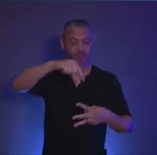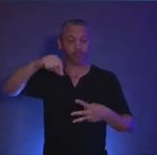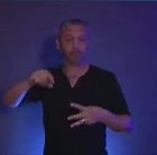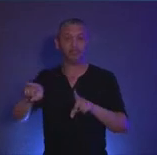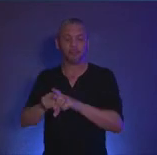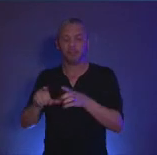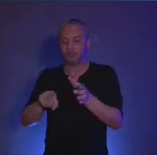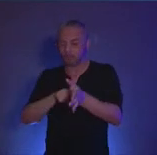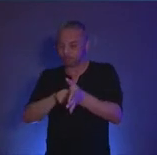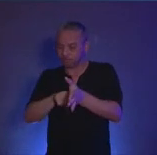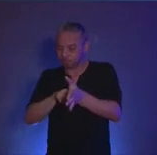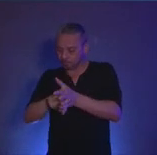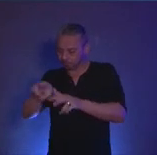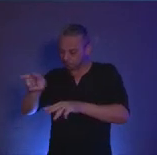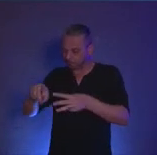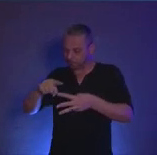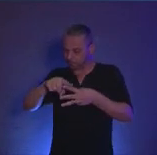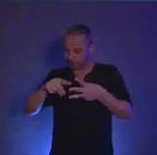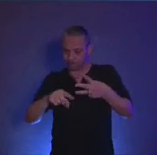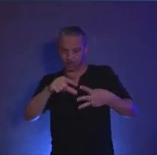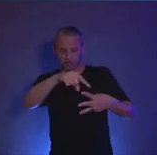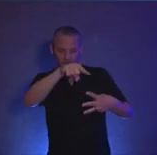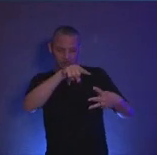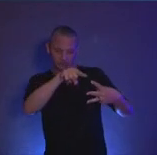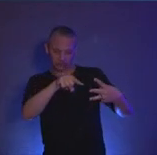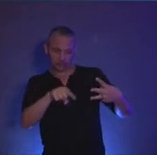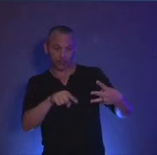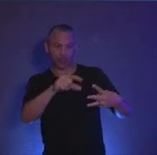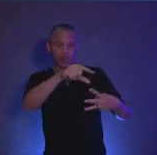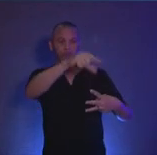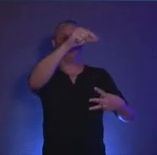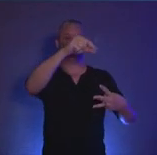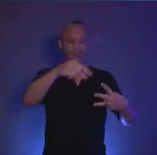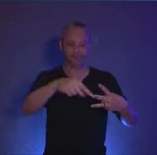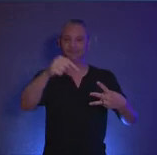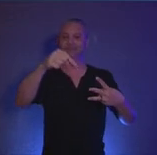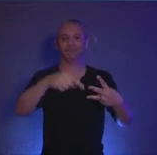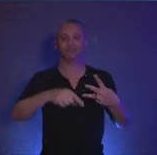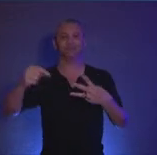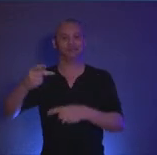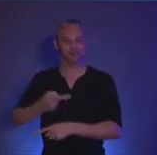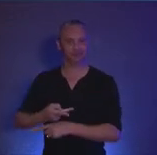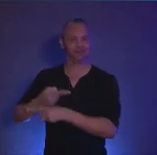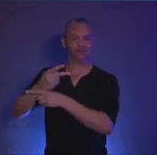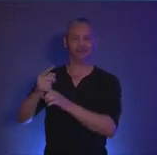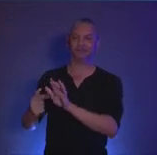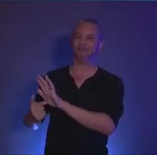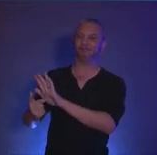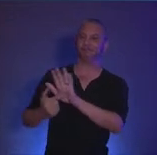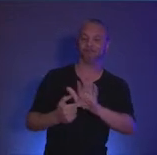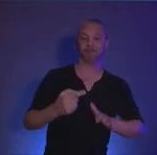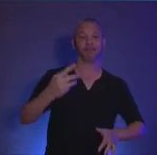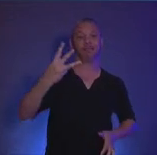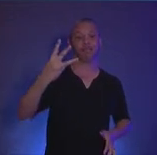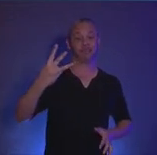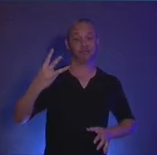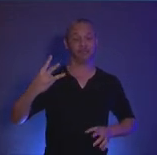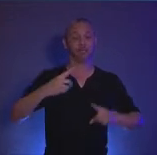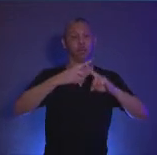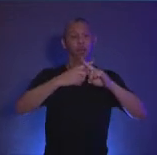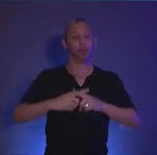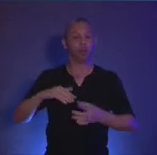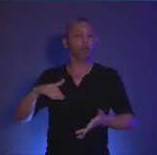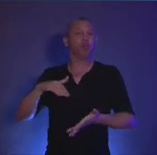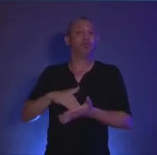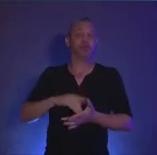especializado analisou esses finalistas e escolheu os trabalhos vencedores. A gente vai apresentar os 3 trabalhos finalistas e